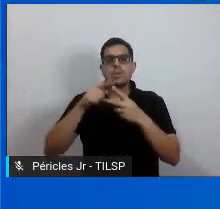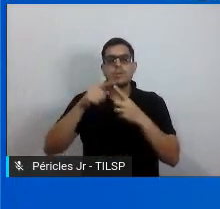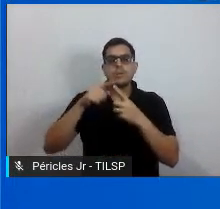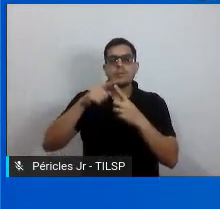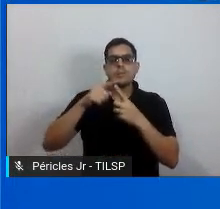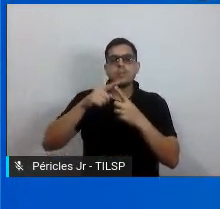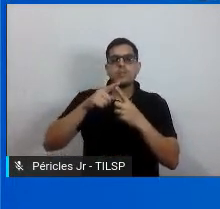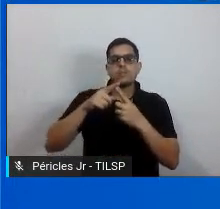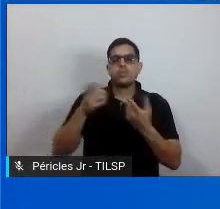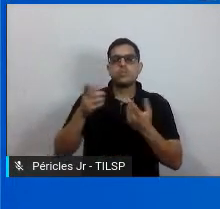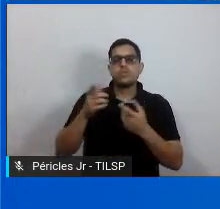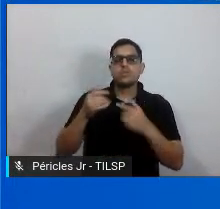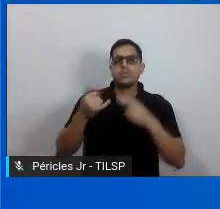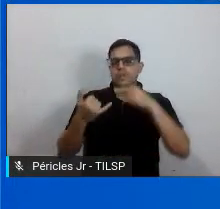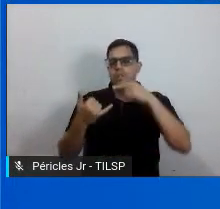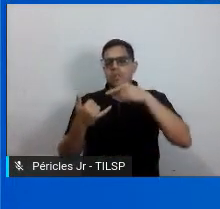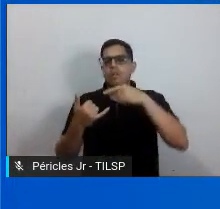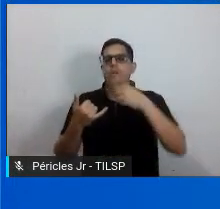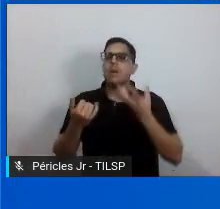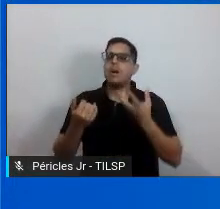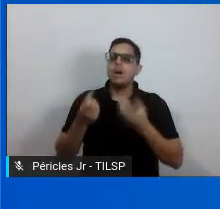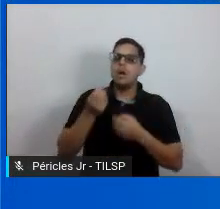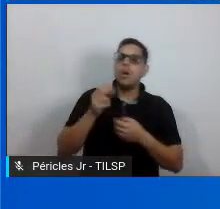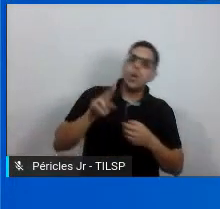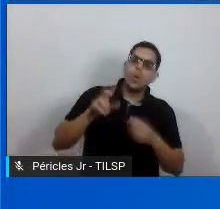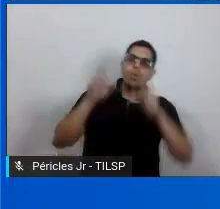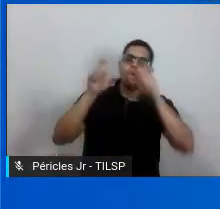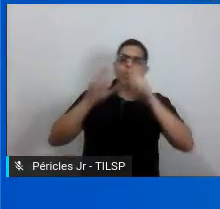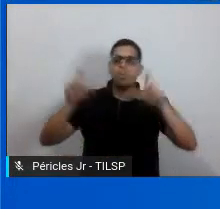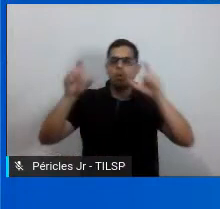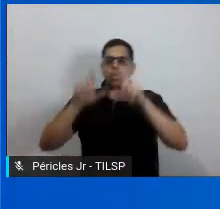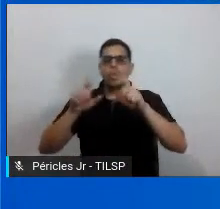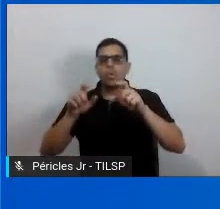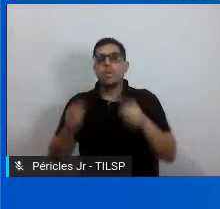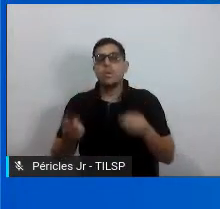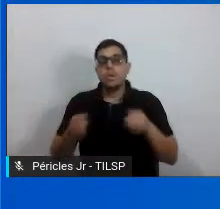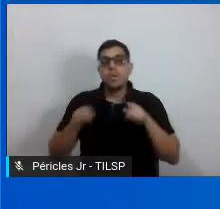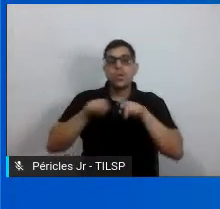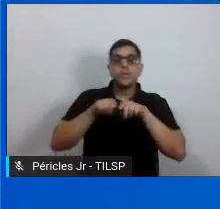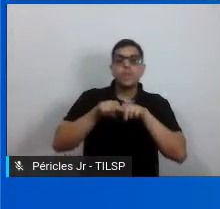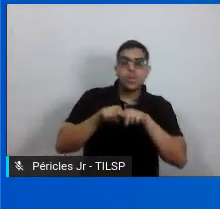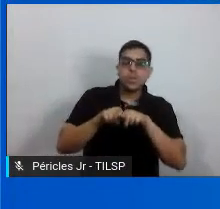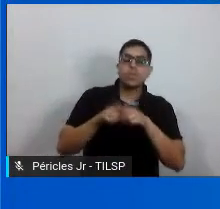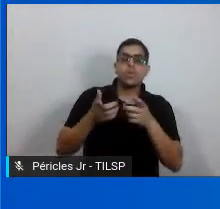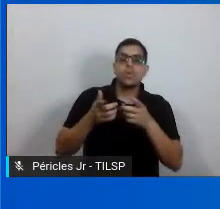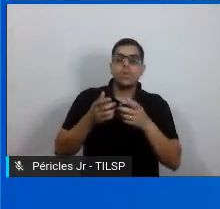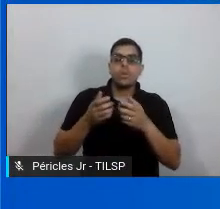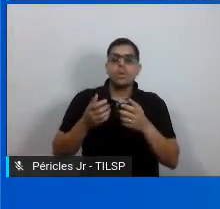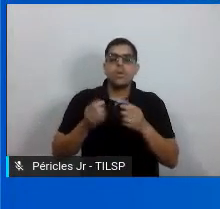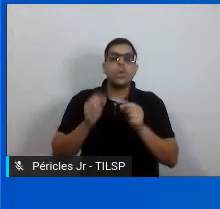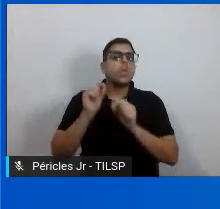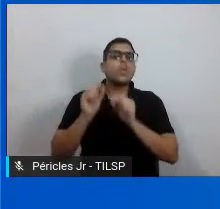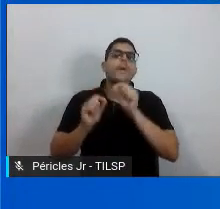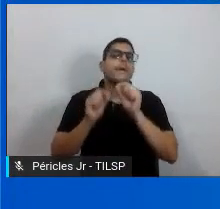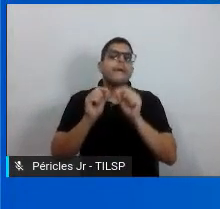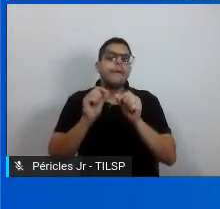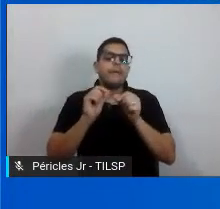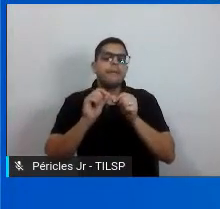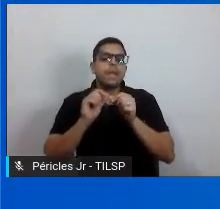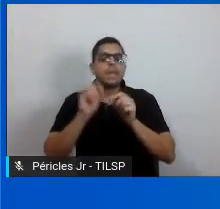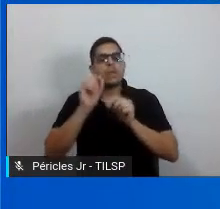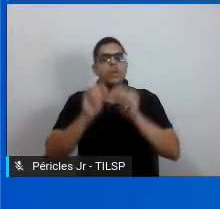e as atividades na internet então as pessoas que acessam a internet exclusivamente pelo celular